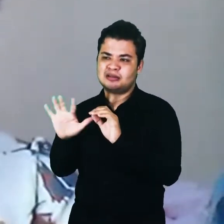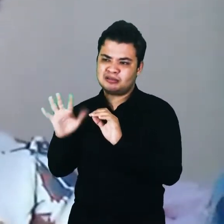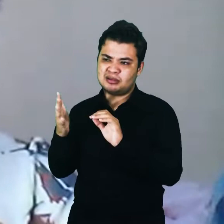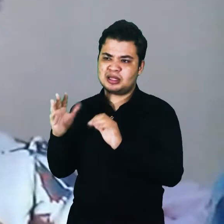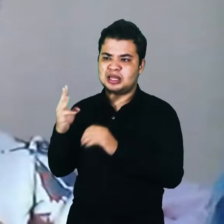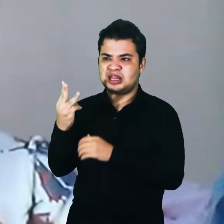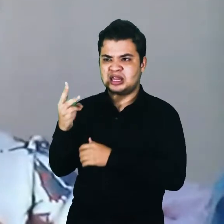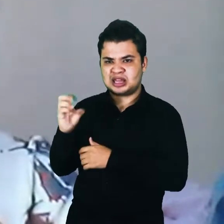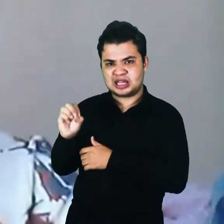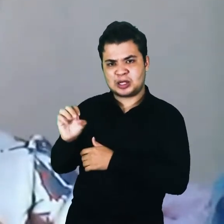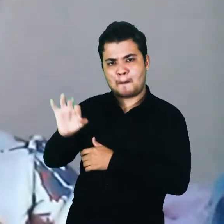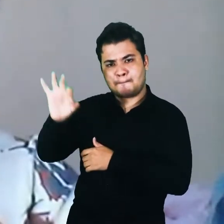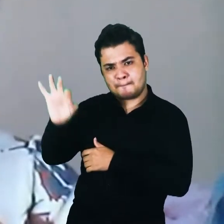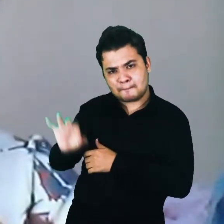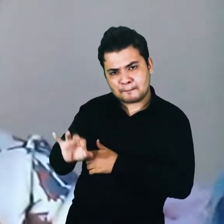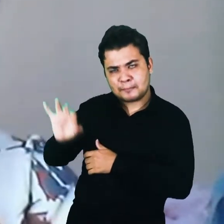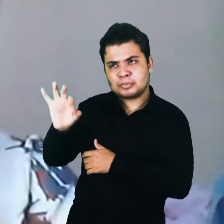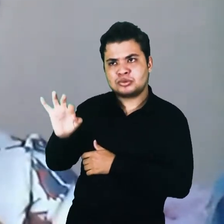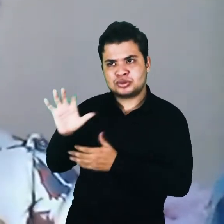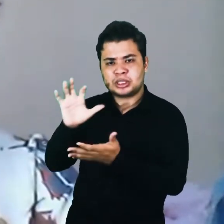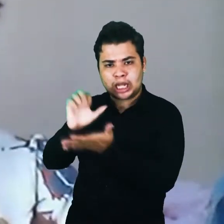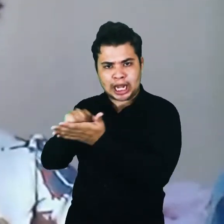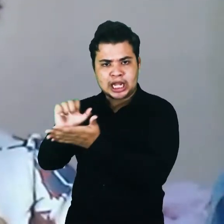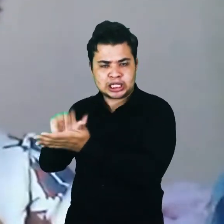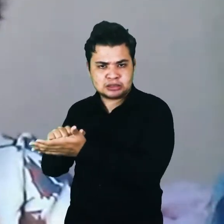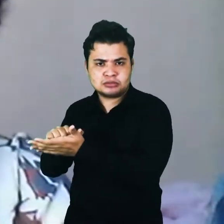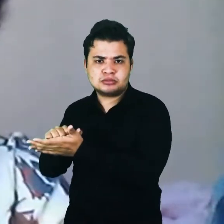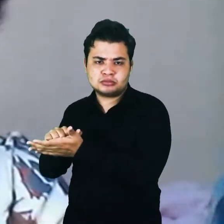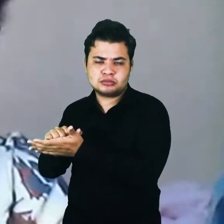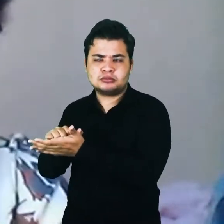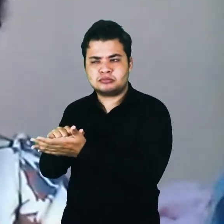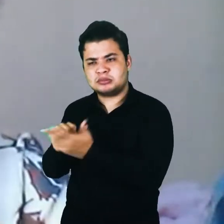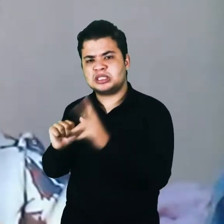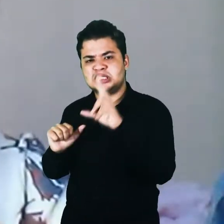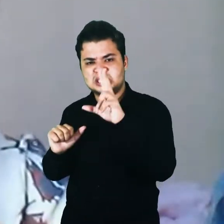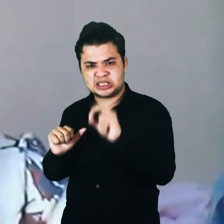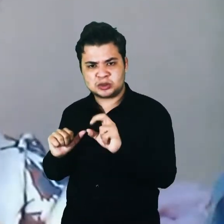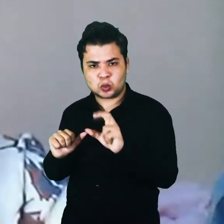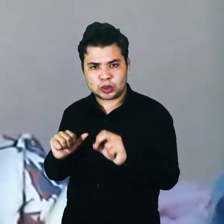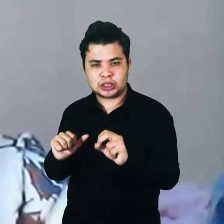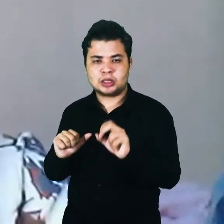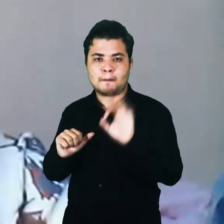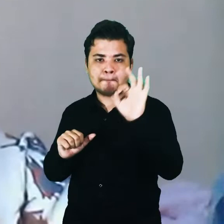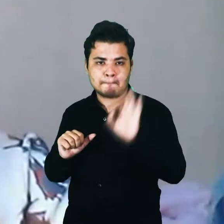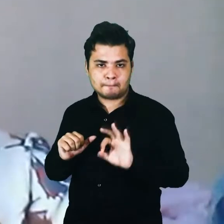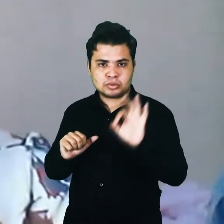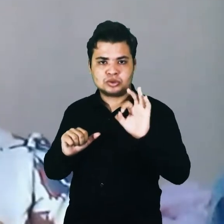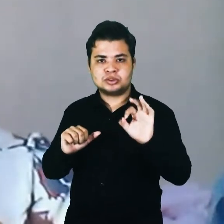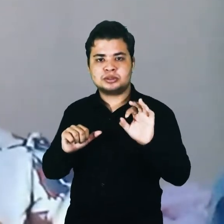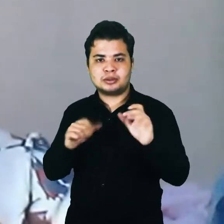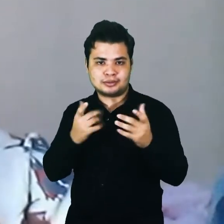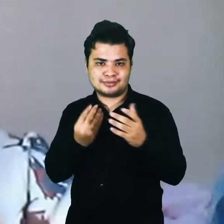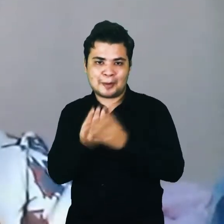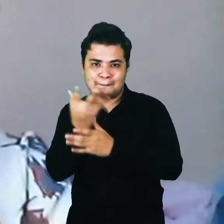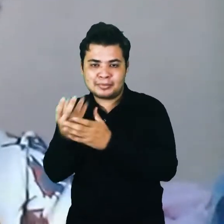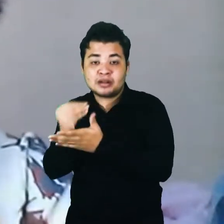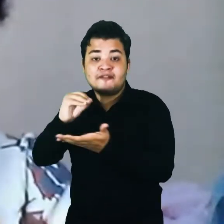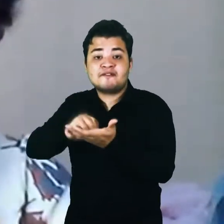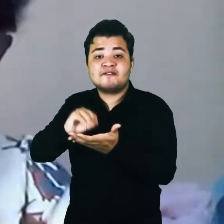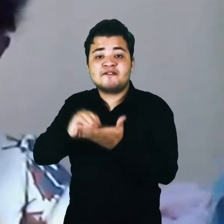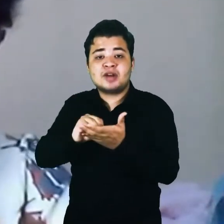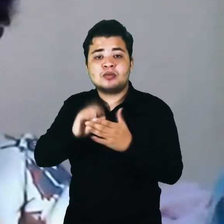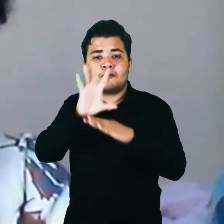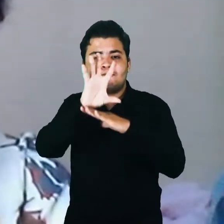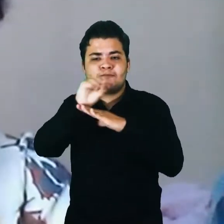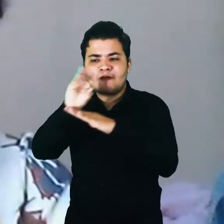cerca de 30% dos registros e 50% dessas plantas sem ser fotografados.